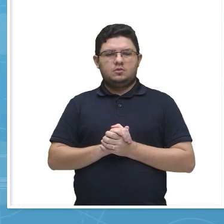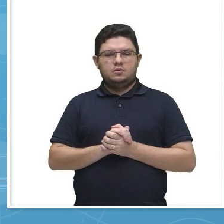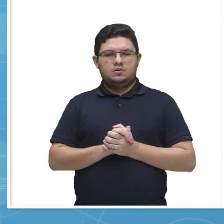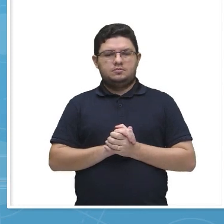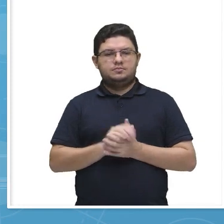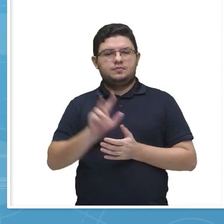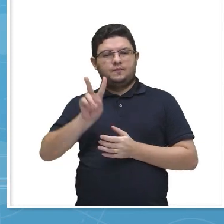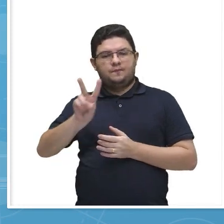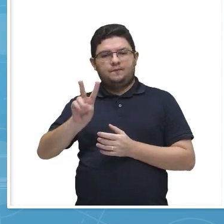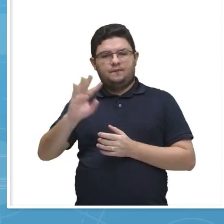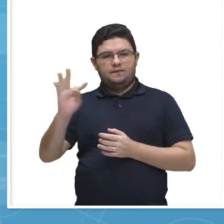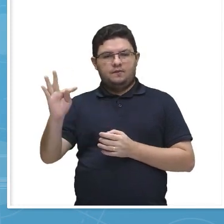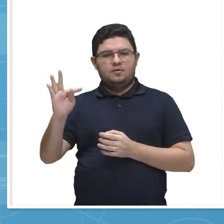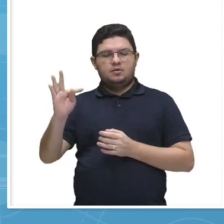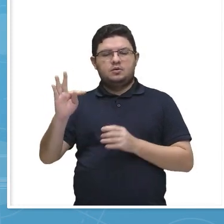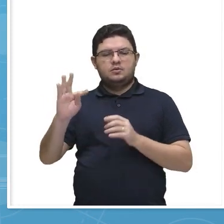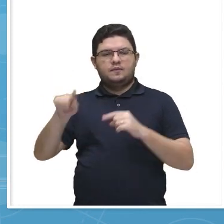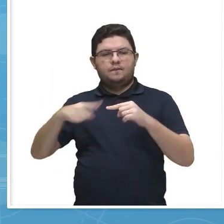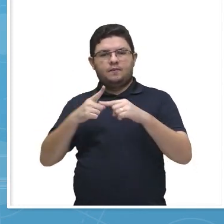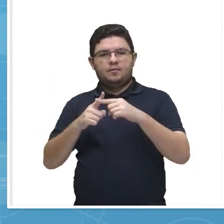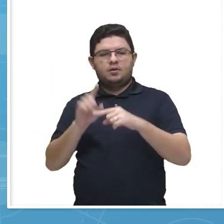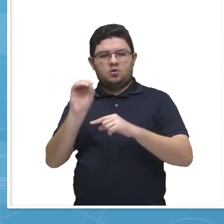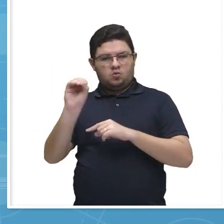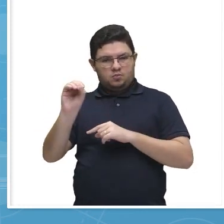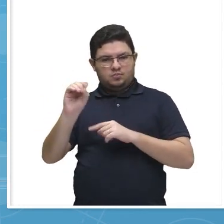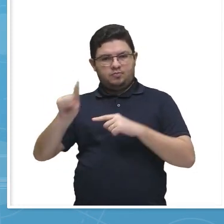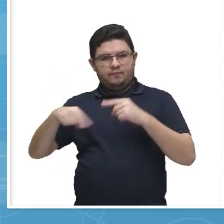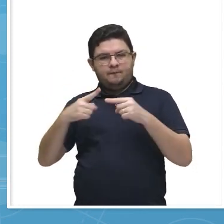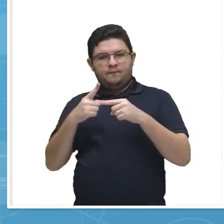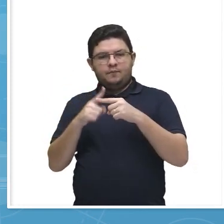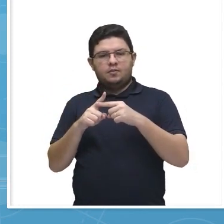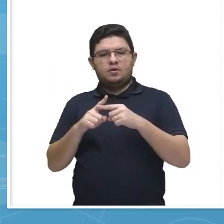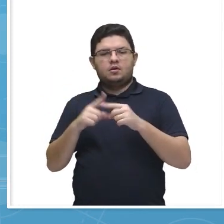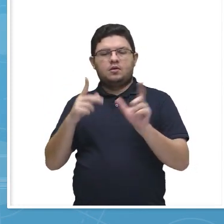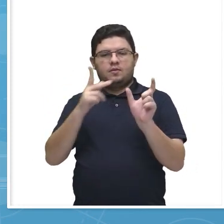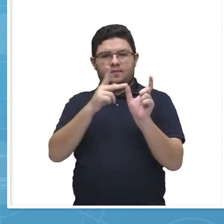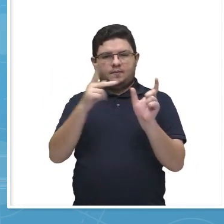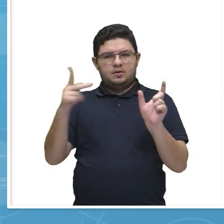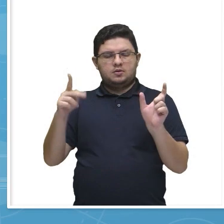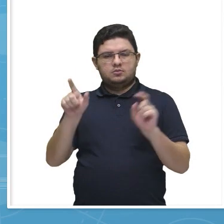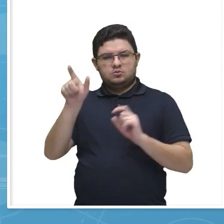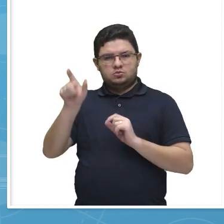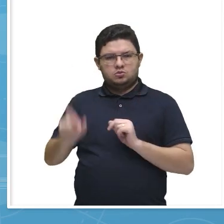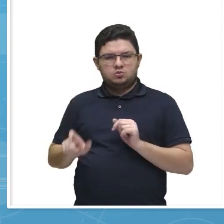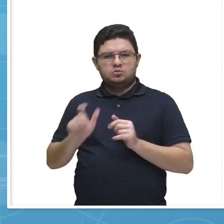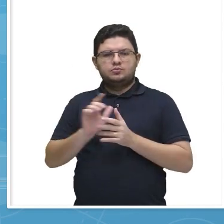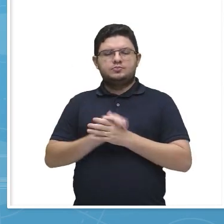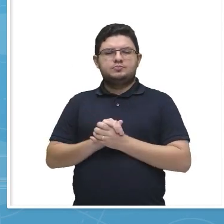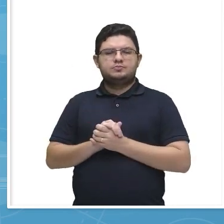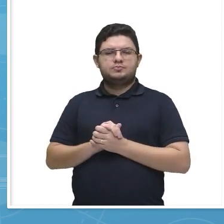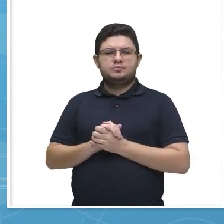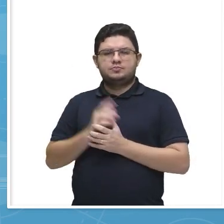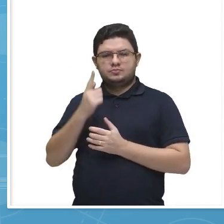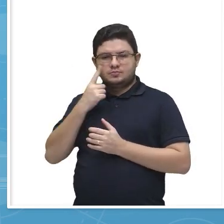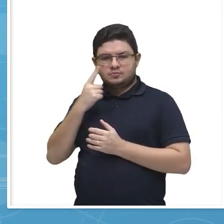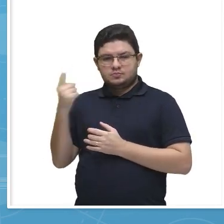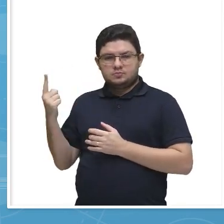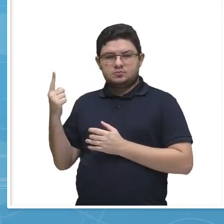estrutura verbo transitivo mais objeto mais predicativo do sujeito. Os pais observavam